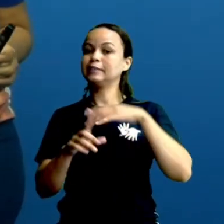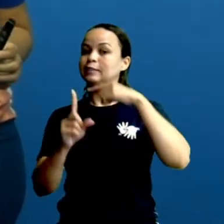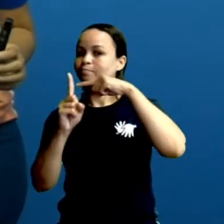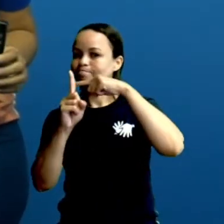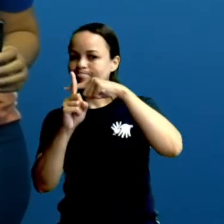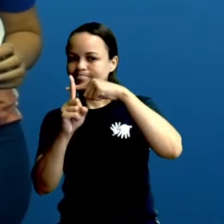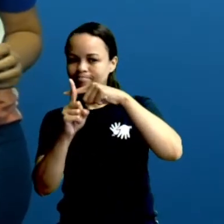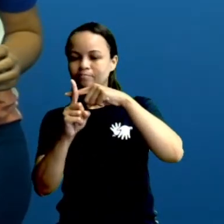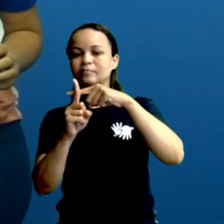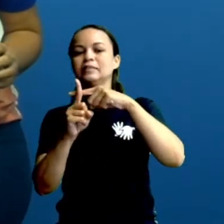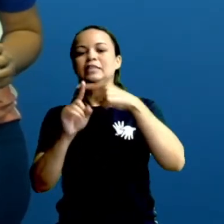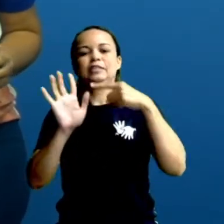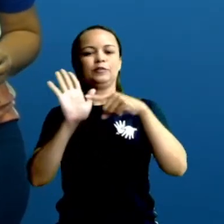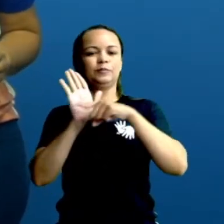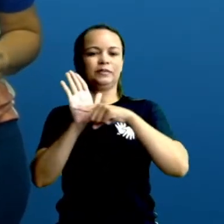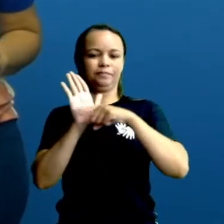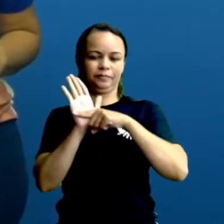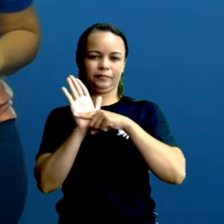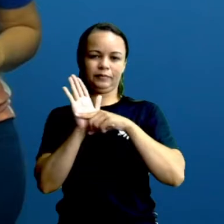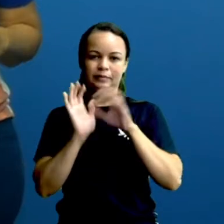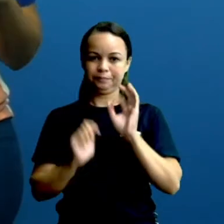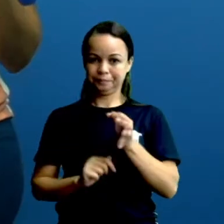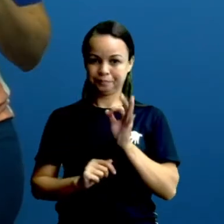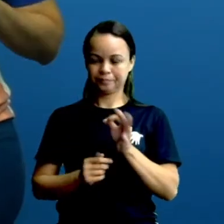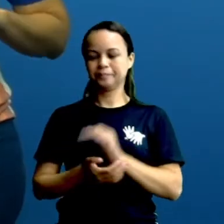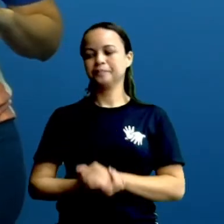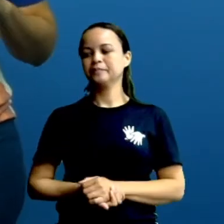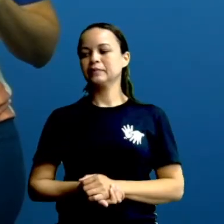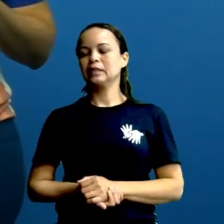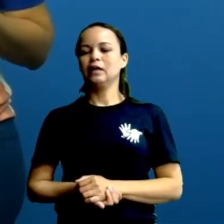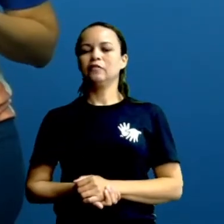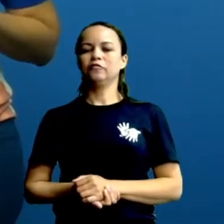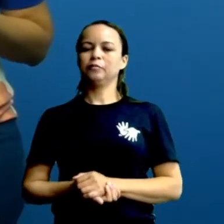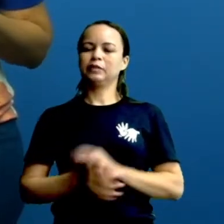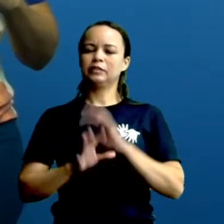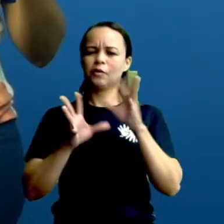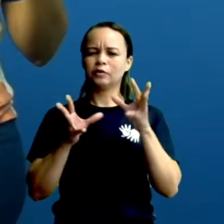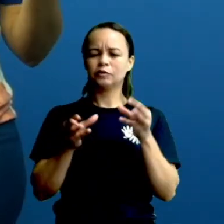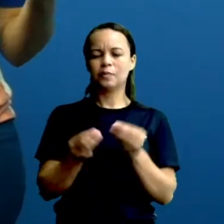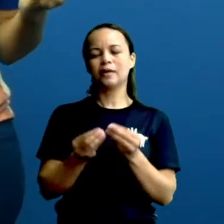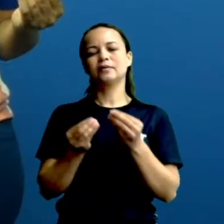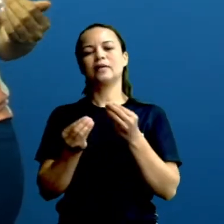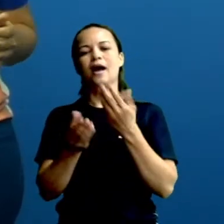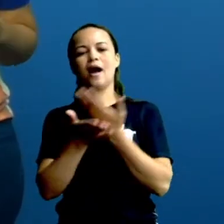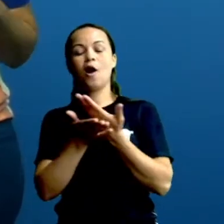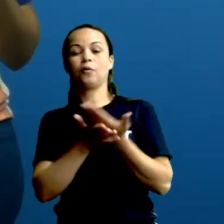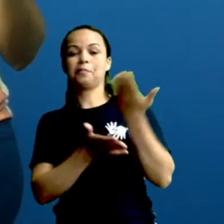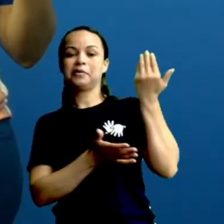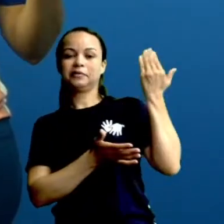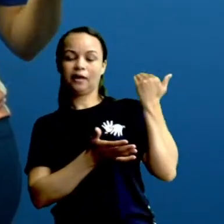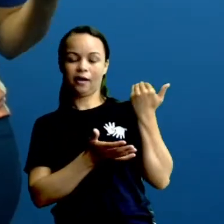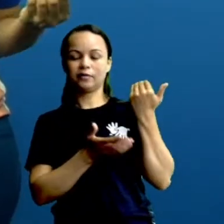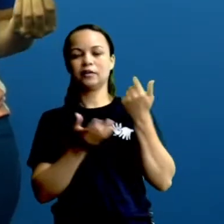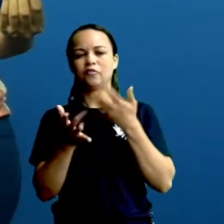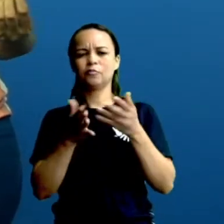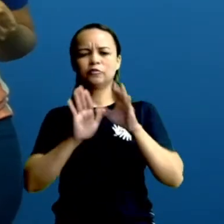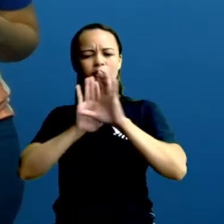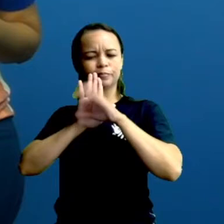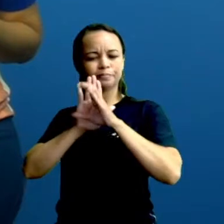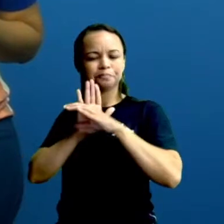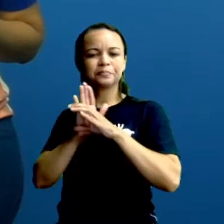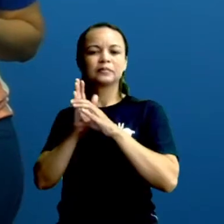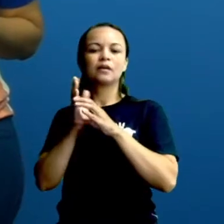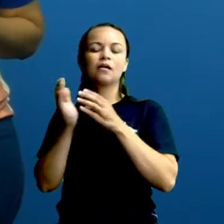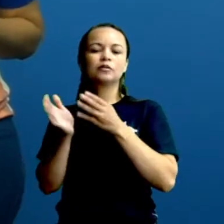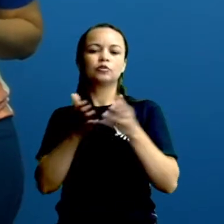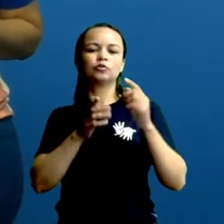adição e da subtração, tá certo? Nós vamos fazer uma retomada da nossa aula anterior, vamos rever alguns conceitos